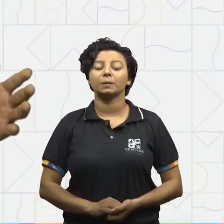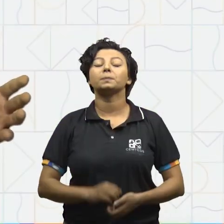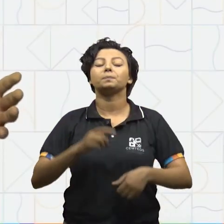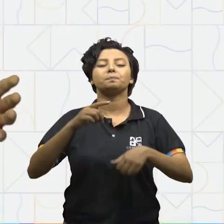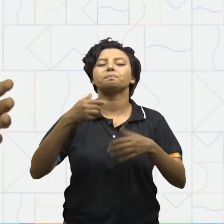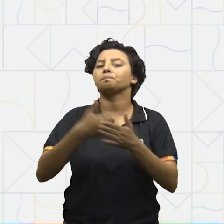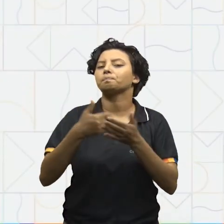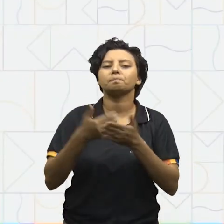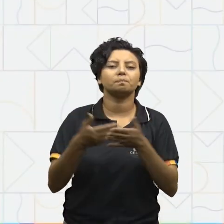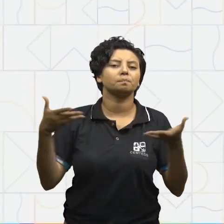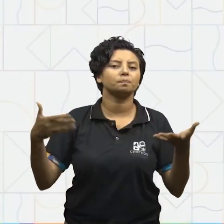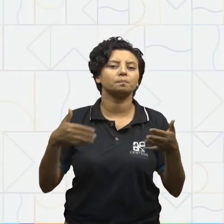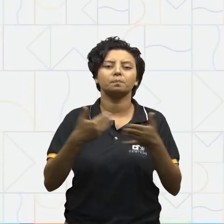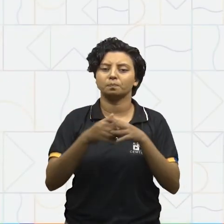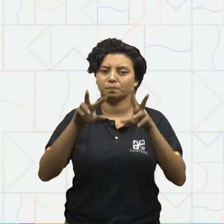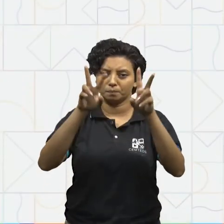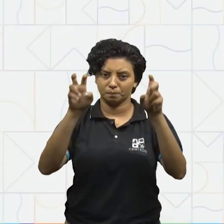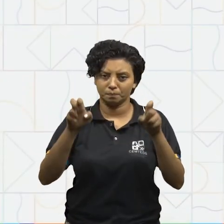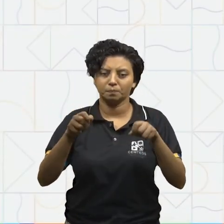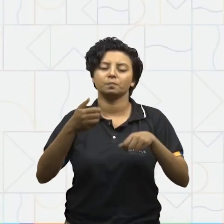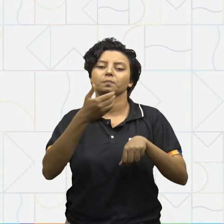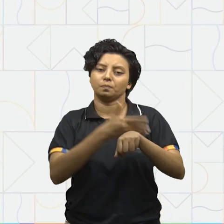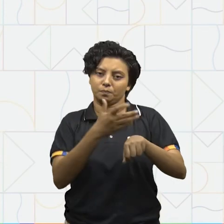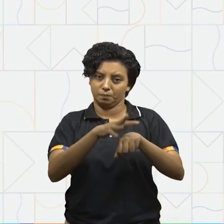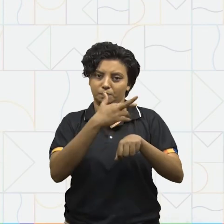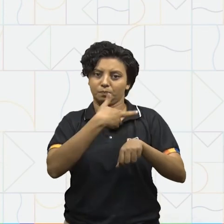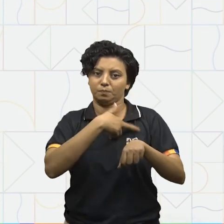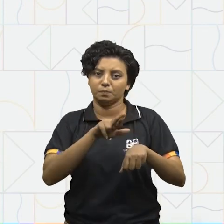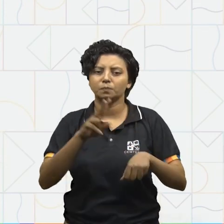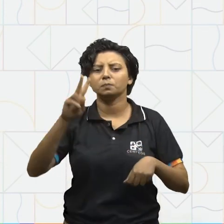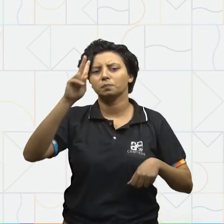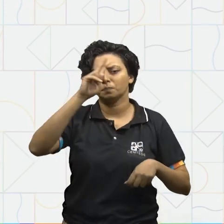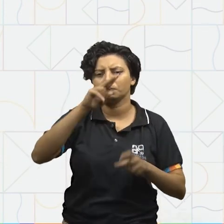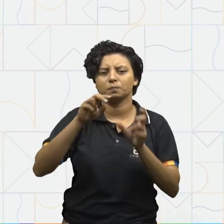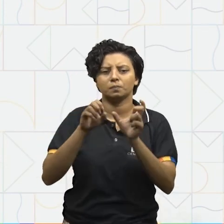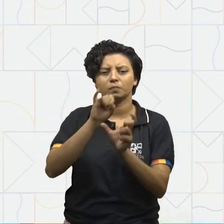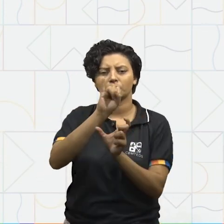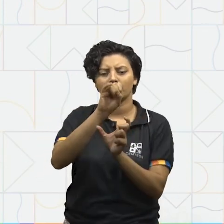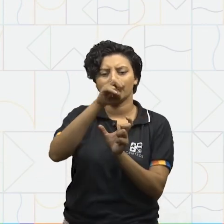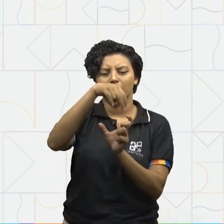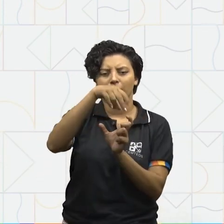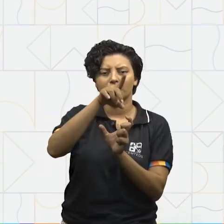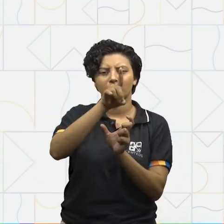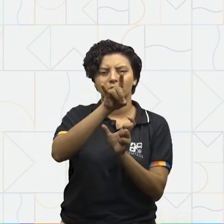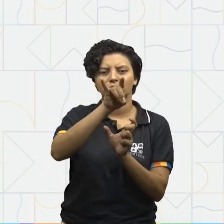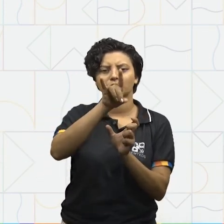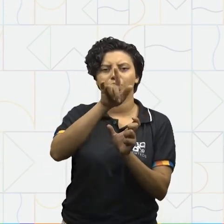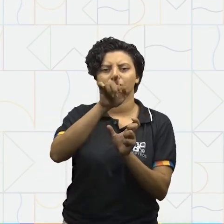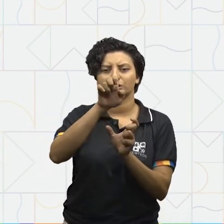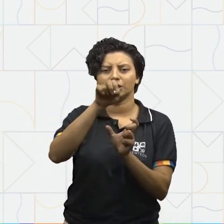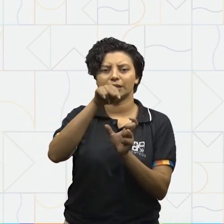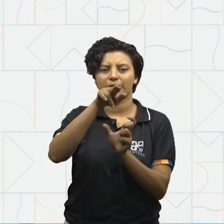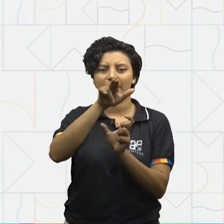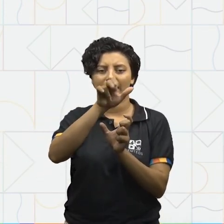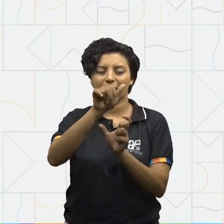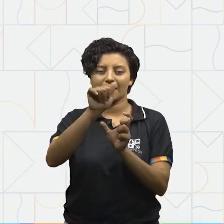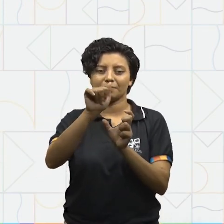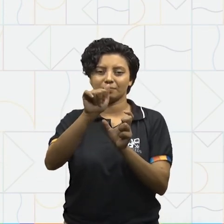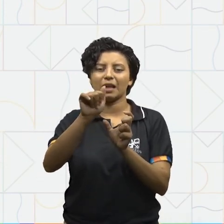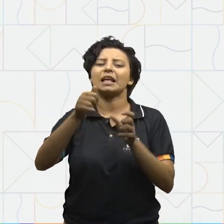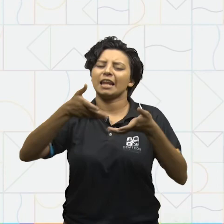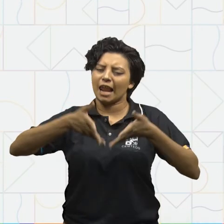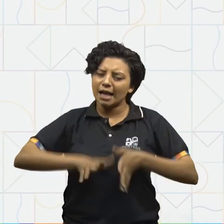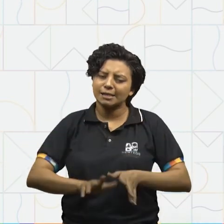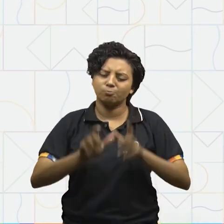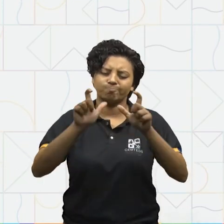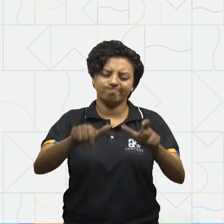Na nossa aula de hoje falamos sobre religiosidade indígena. Lembramos da palavra indígena. Ela se refere ao que é natural